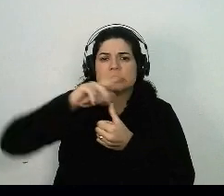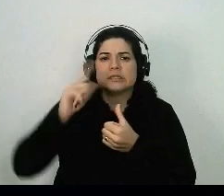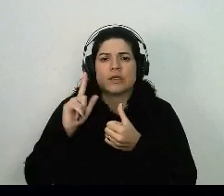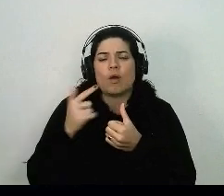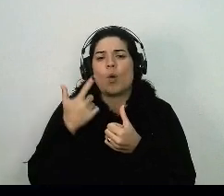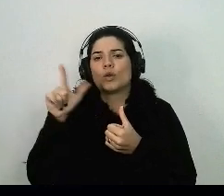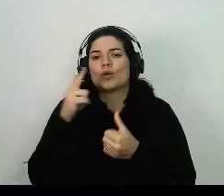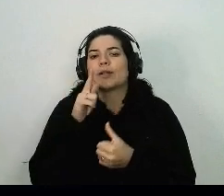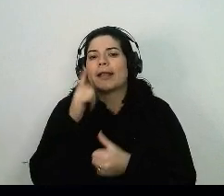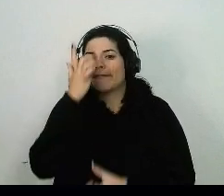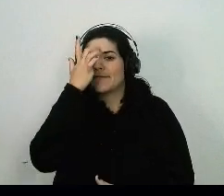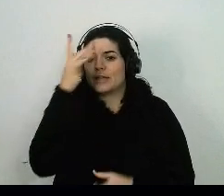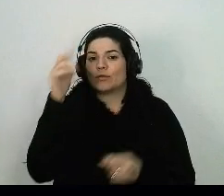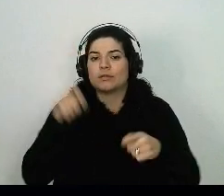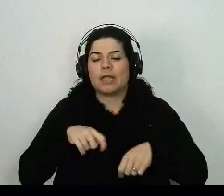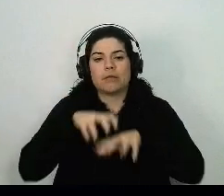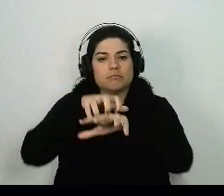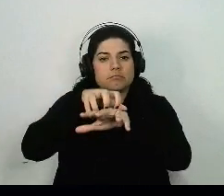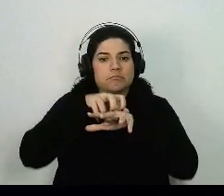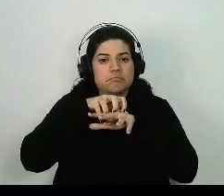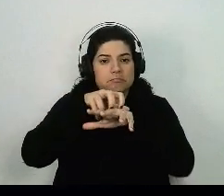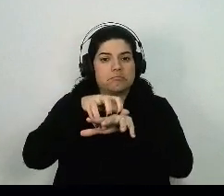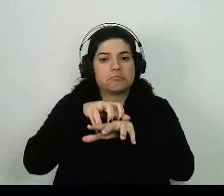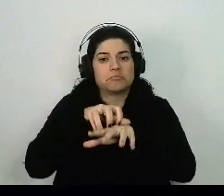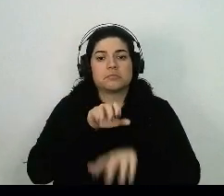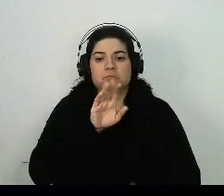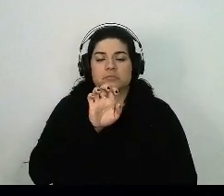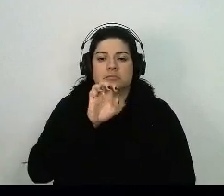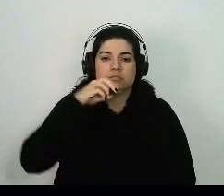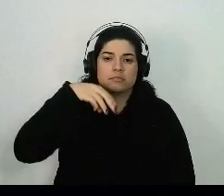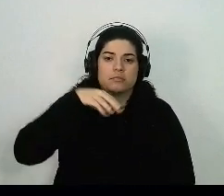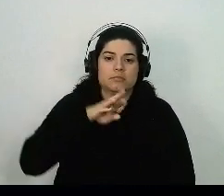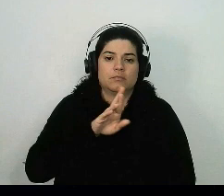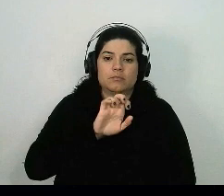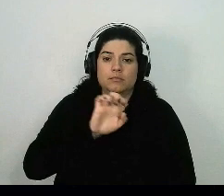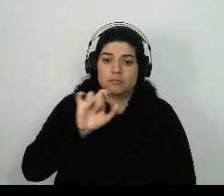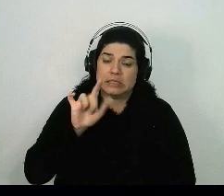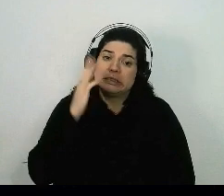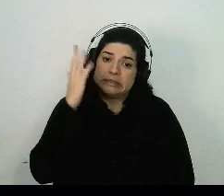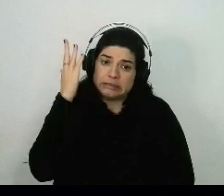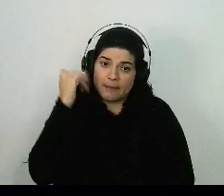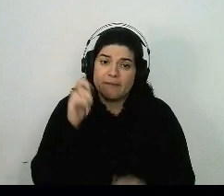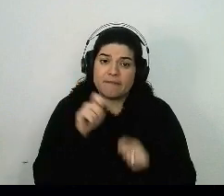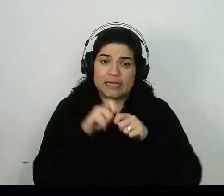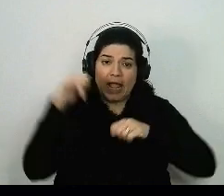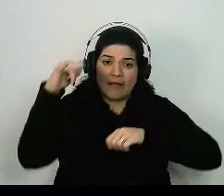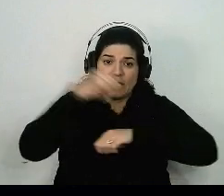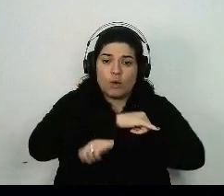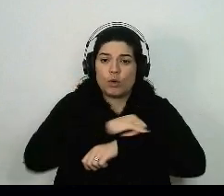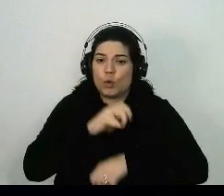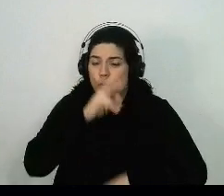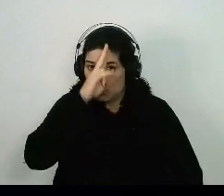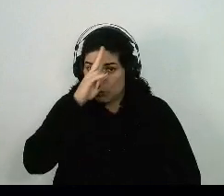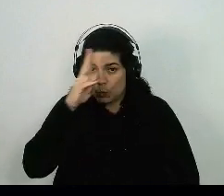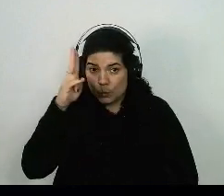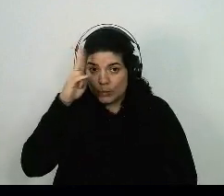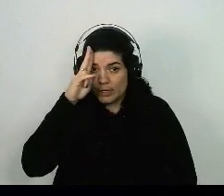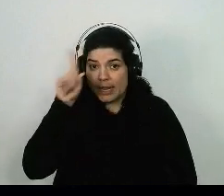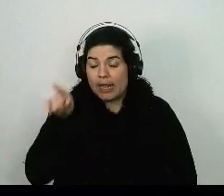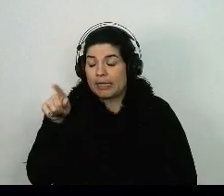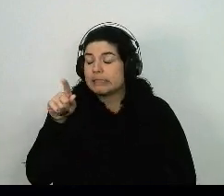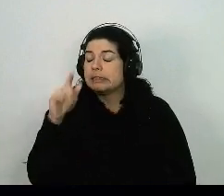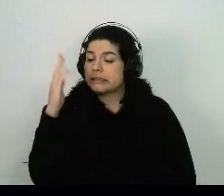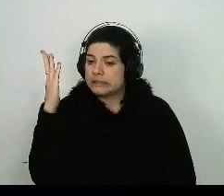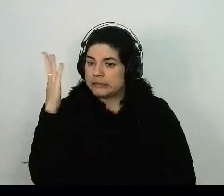do transporte urbano. A Embraer sabe fazer avião, sabe fazer esse tipo de veículo, a Uber é especialista